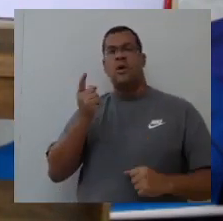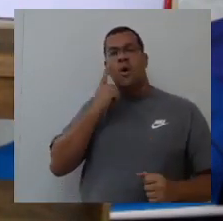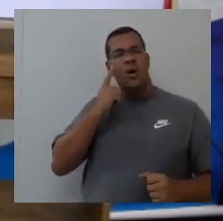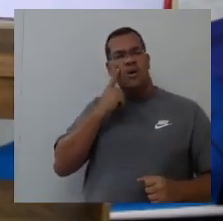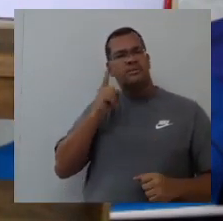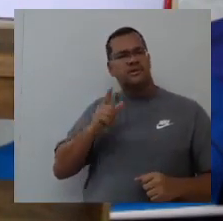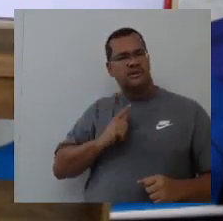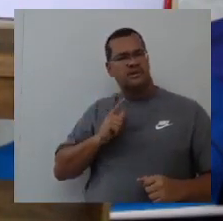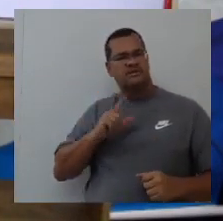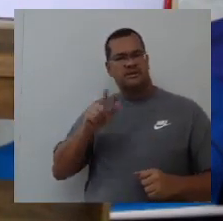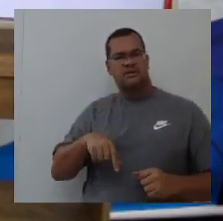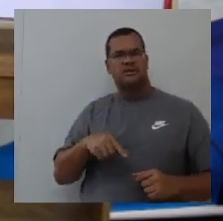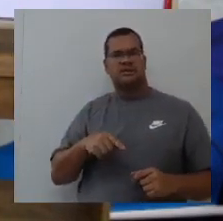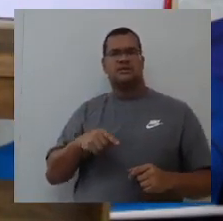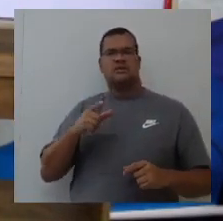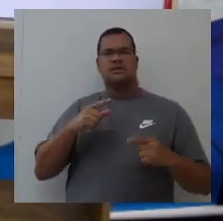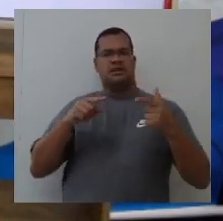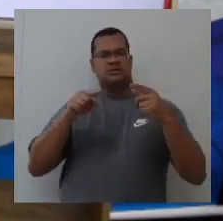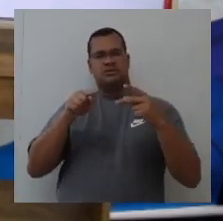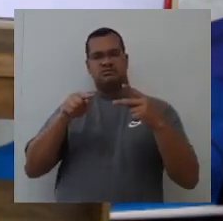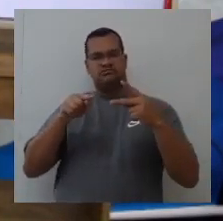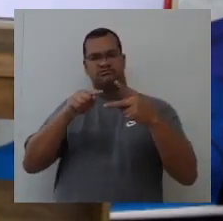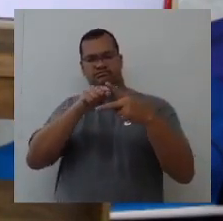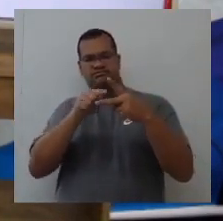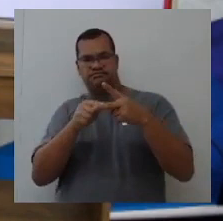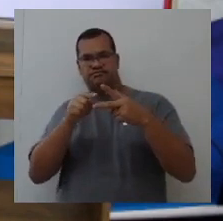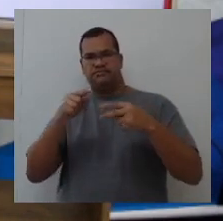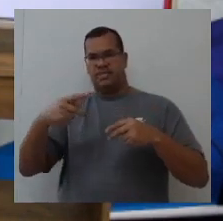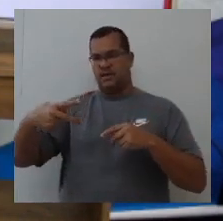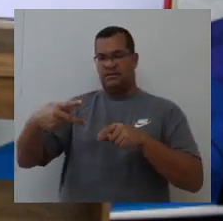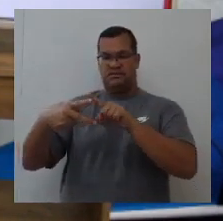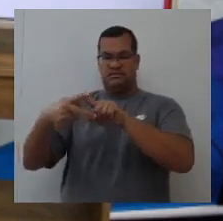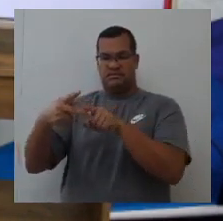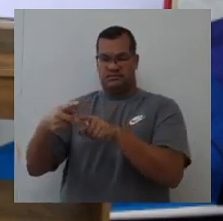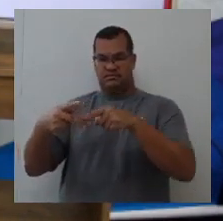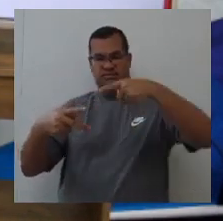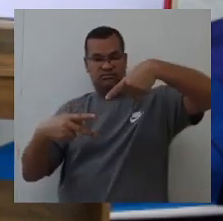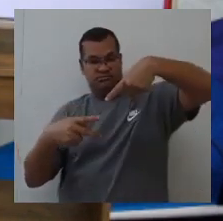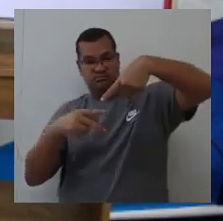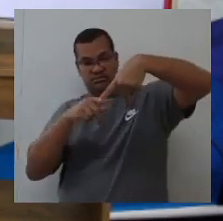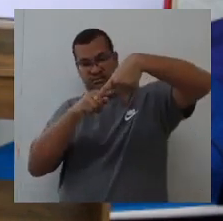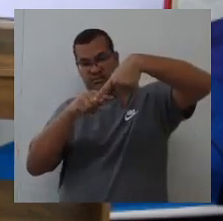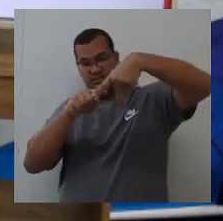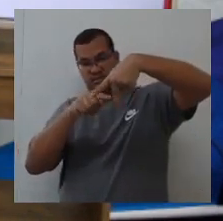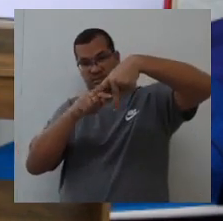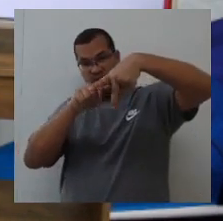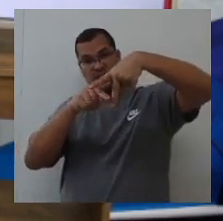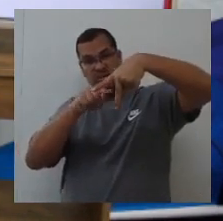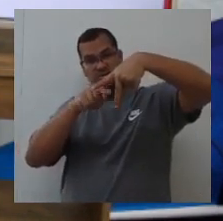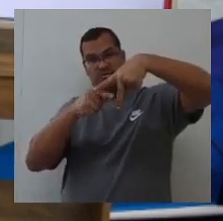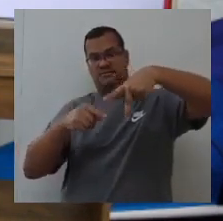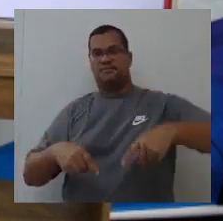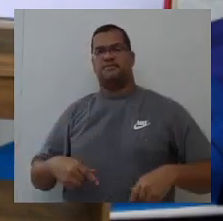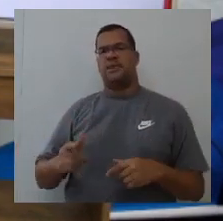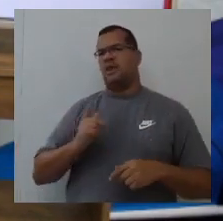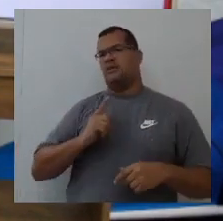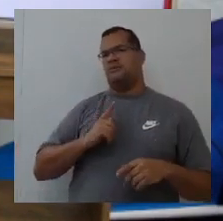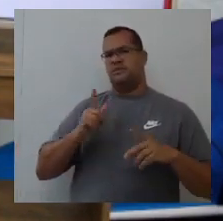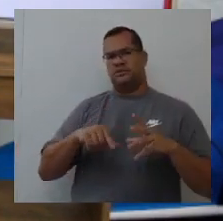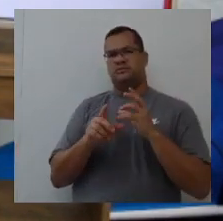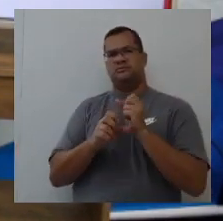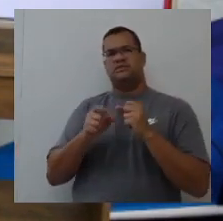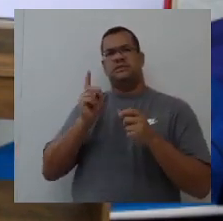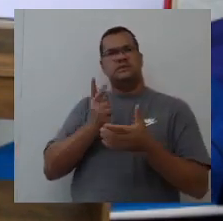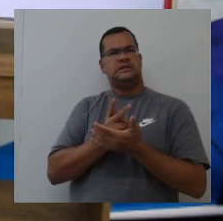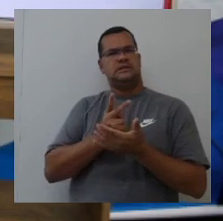tenho dois triângulos, ou dois ângulos agudos. No caso, eu também tenho o ângulo C. A partir dele, eu posso estabelecer a razão